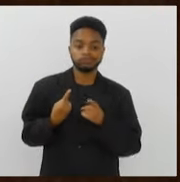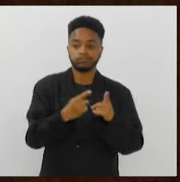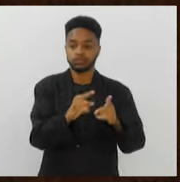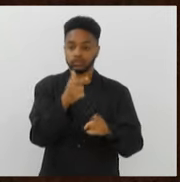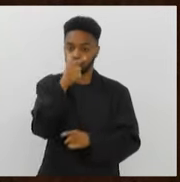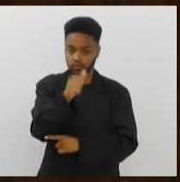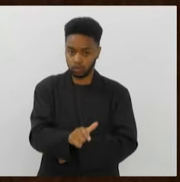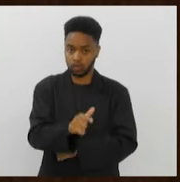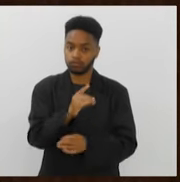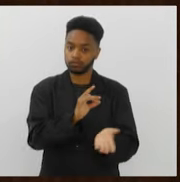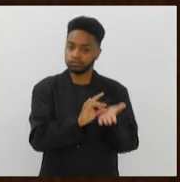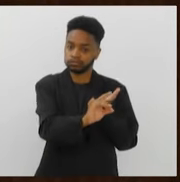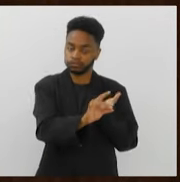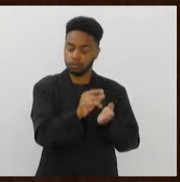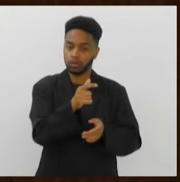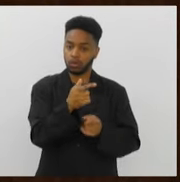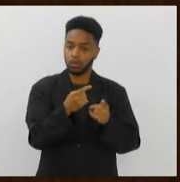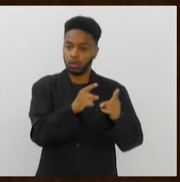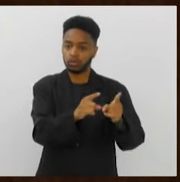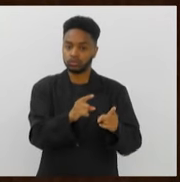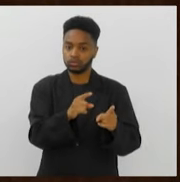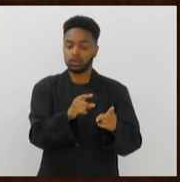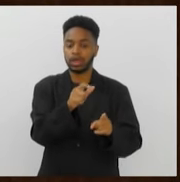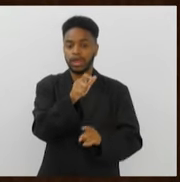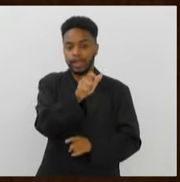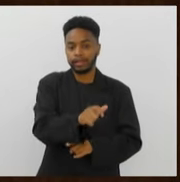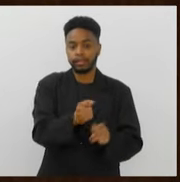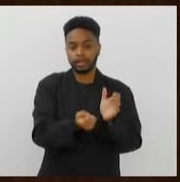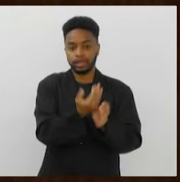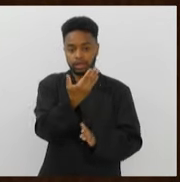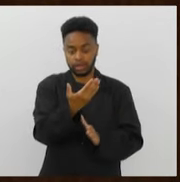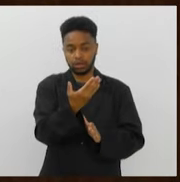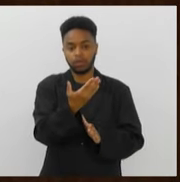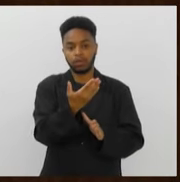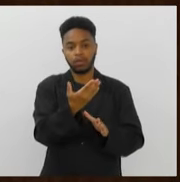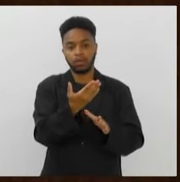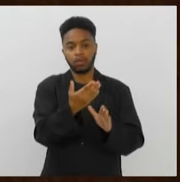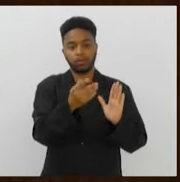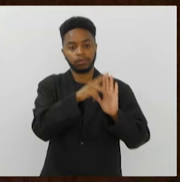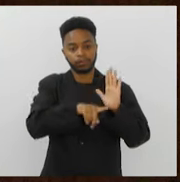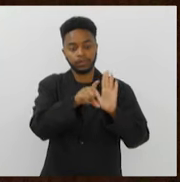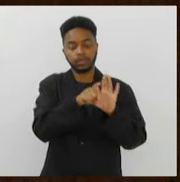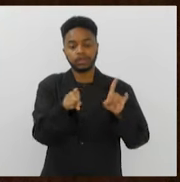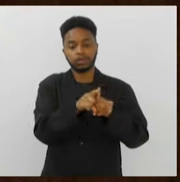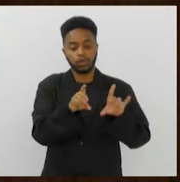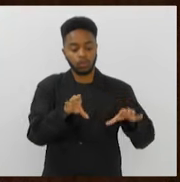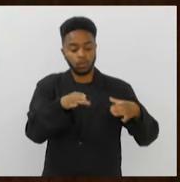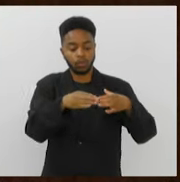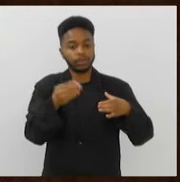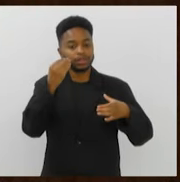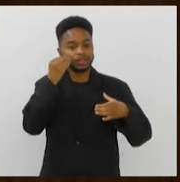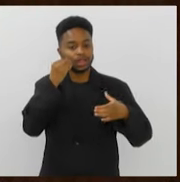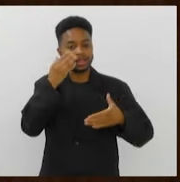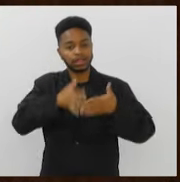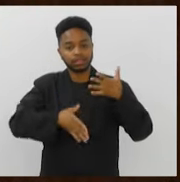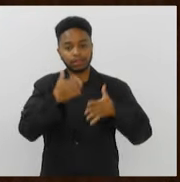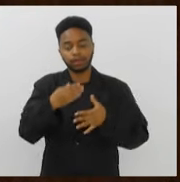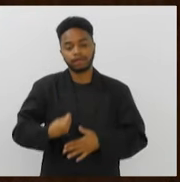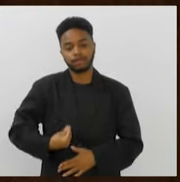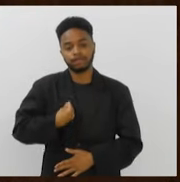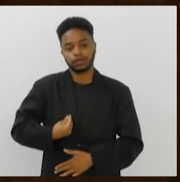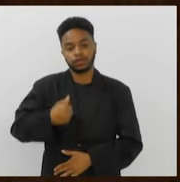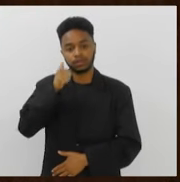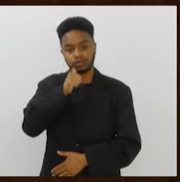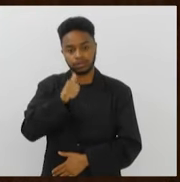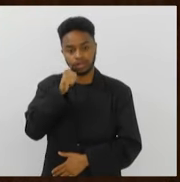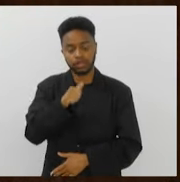novo ao senhor Sóstri e a toda a bancada que tenta inviabilizar a vida das nossas meninas,